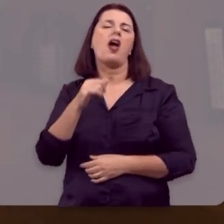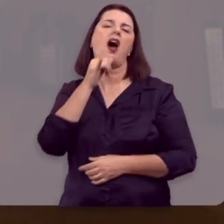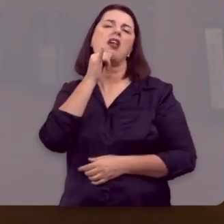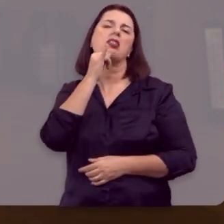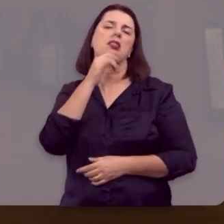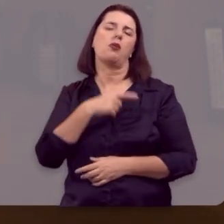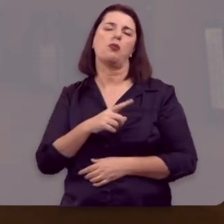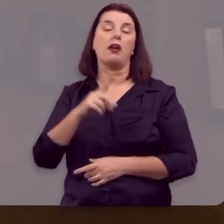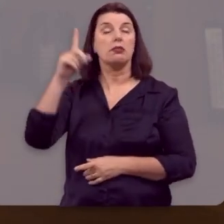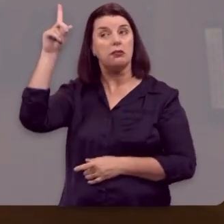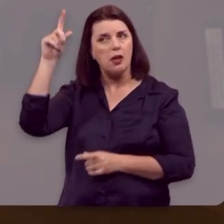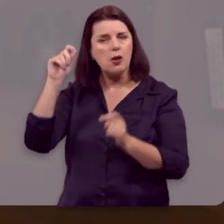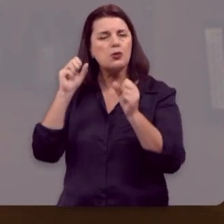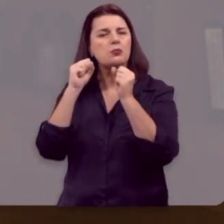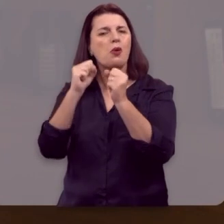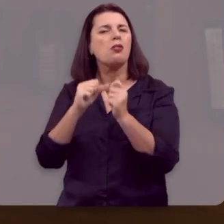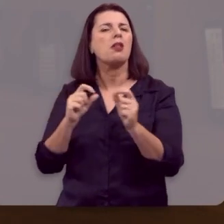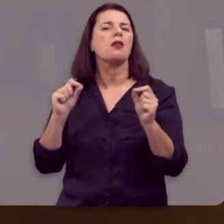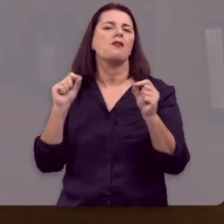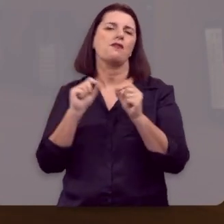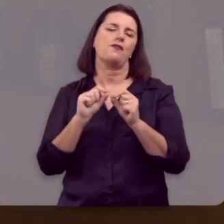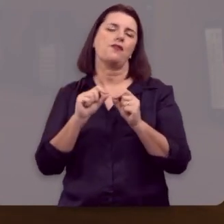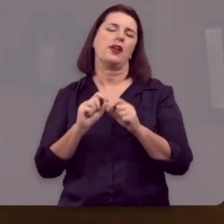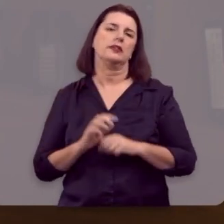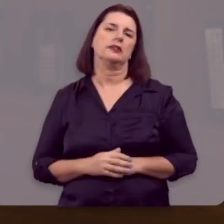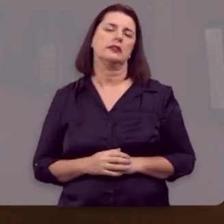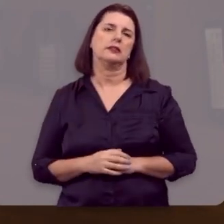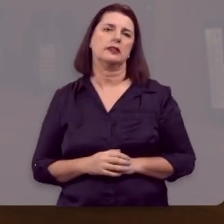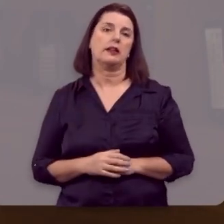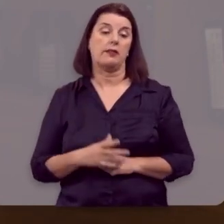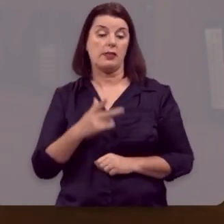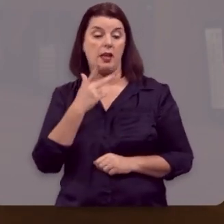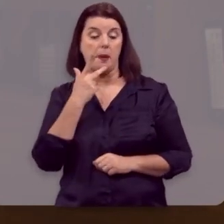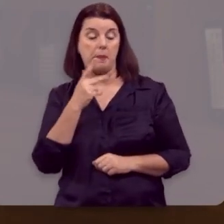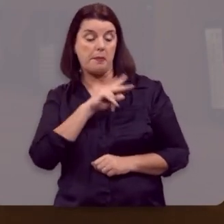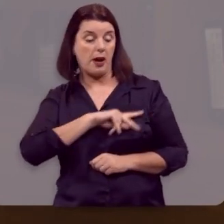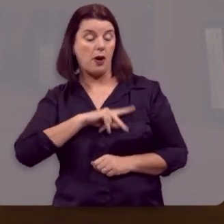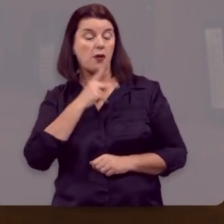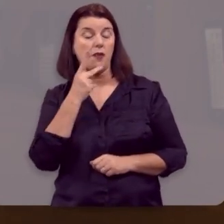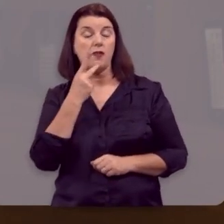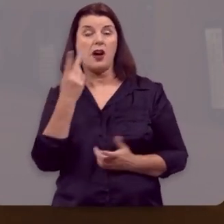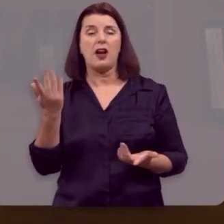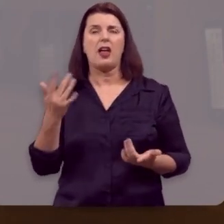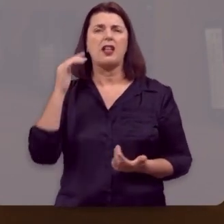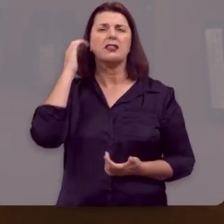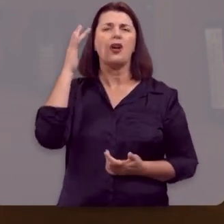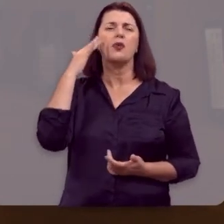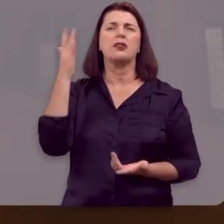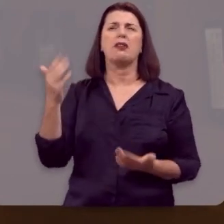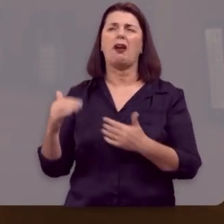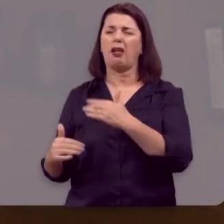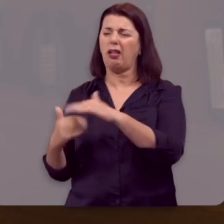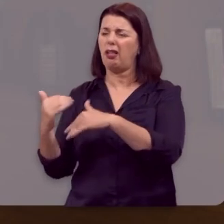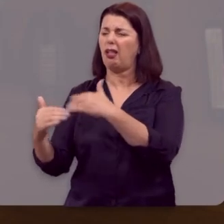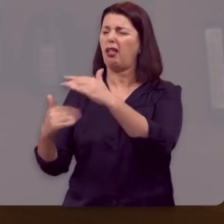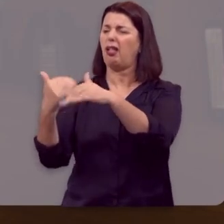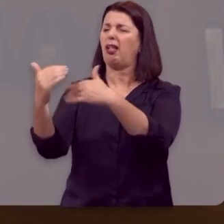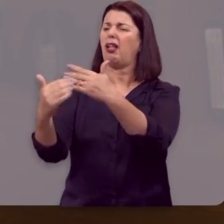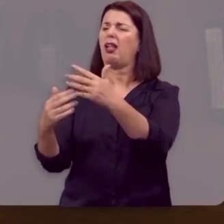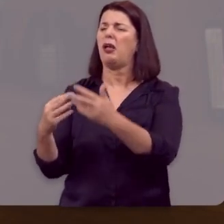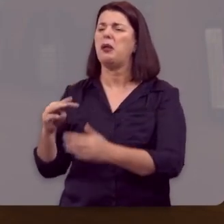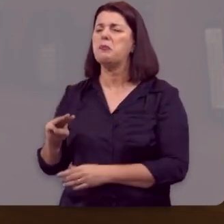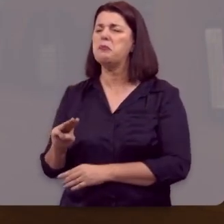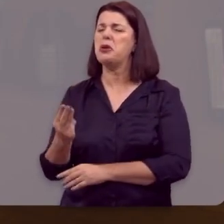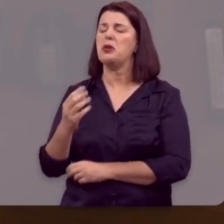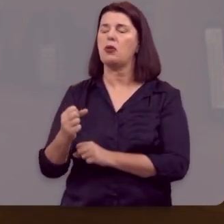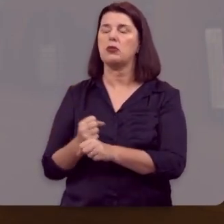obra criadora do Deus Todo-Poderoso. Paulo está refutando aqui a teoria da evolução. O mundo não surgiu mediante a